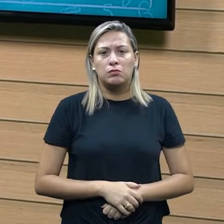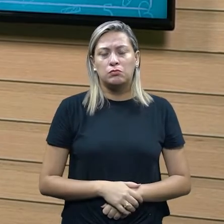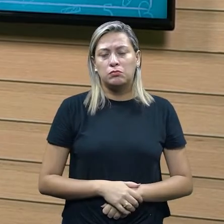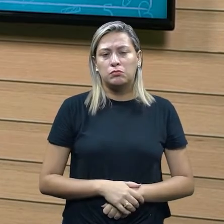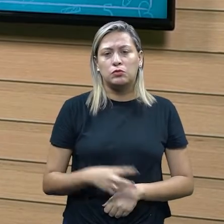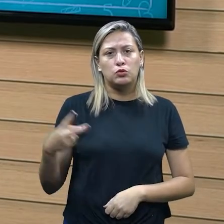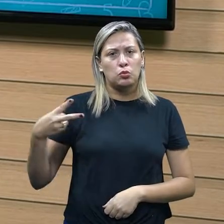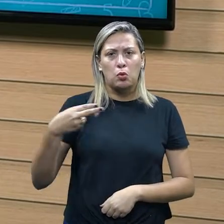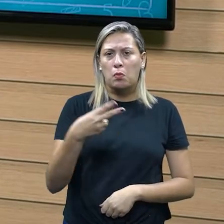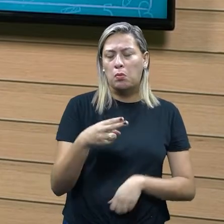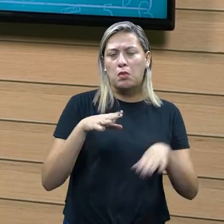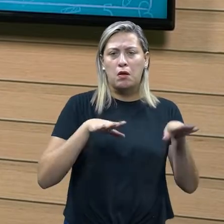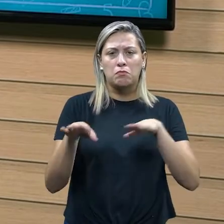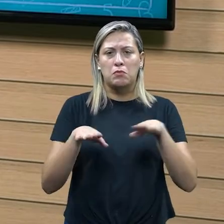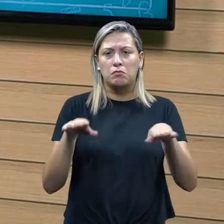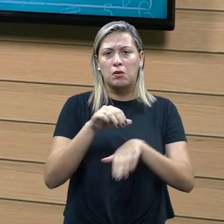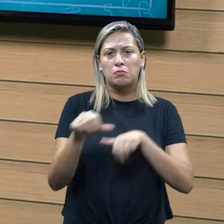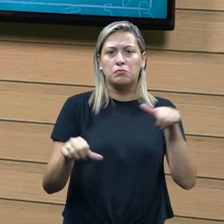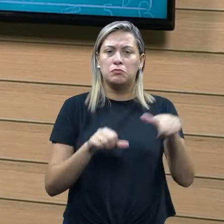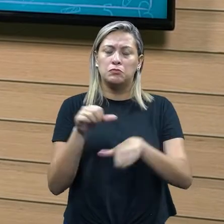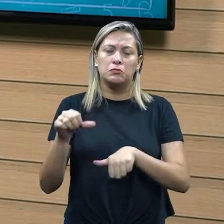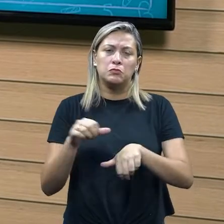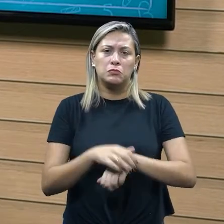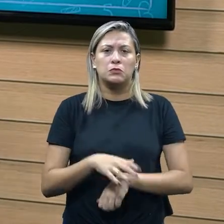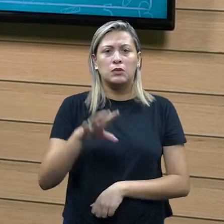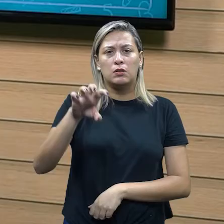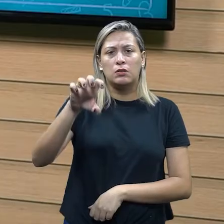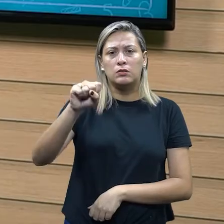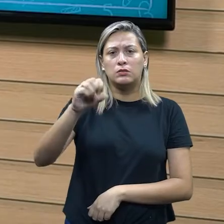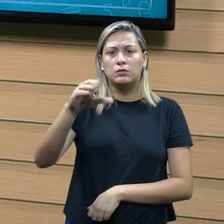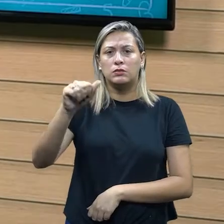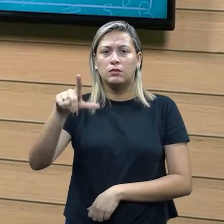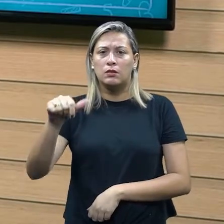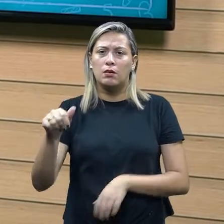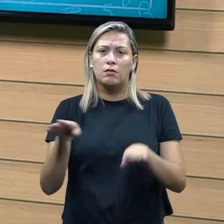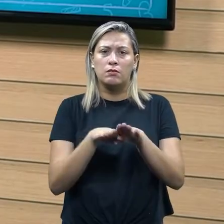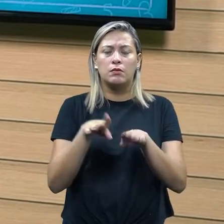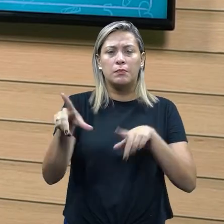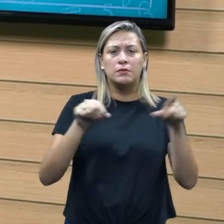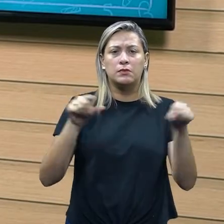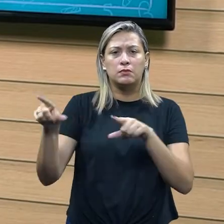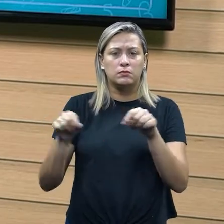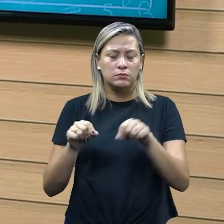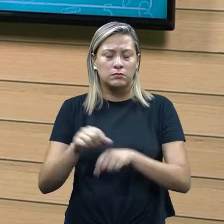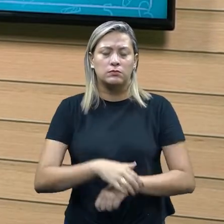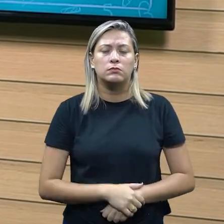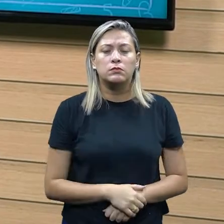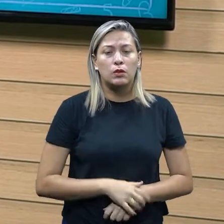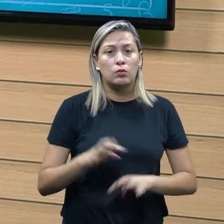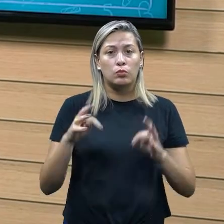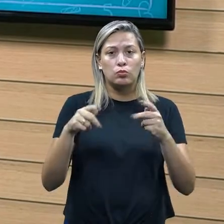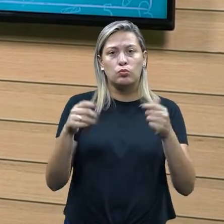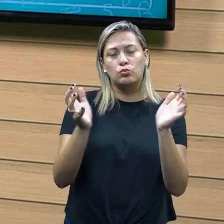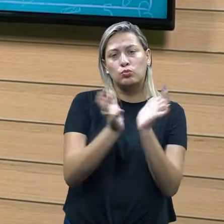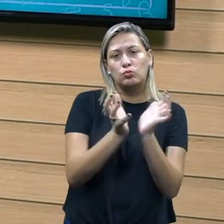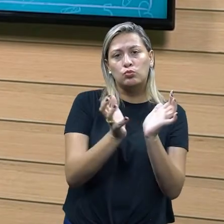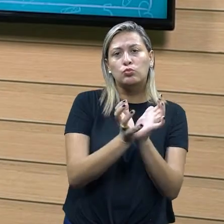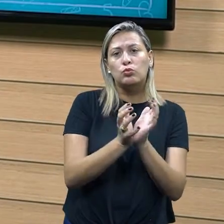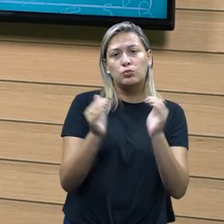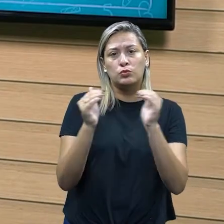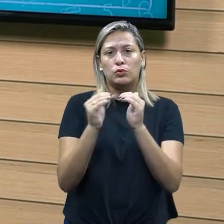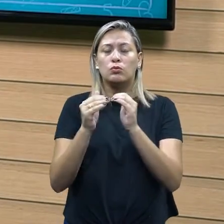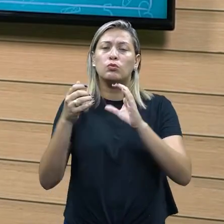recortar, fazer escala, fazer seleção, né? Então tudo de maneira agrupada de acordo com as